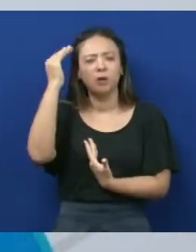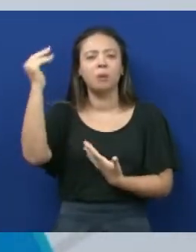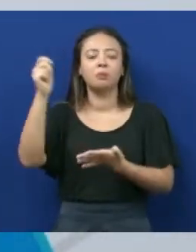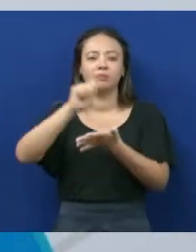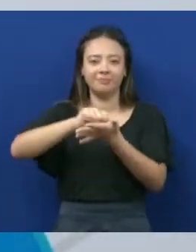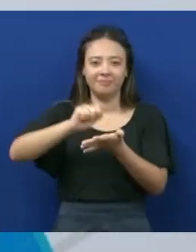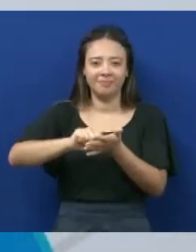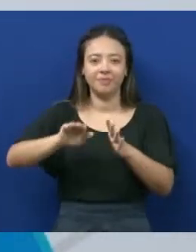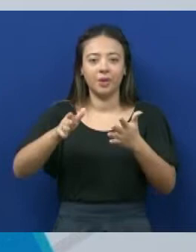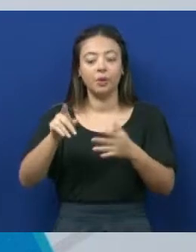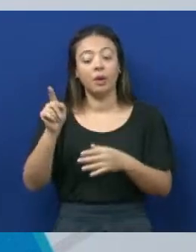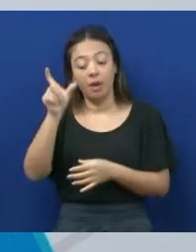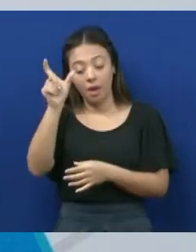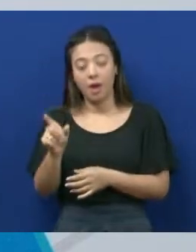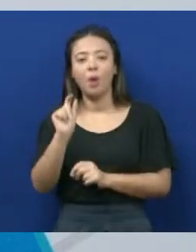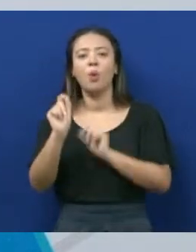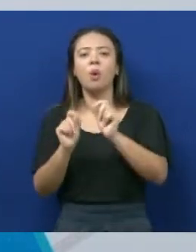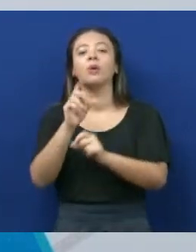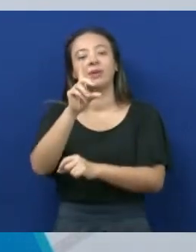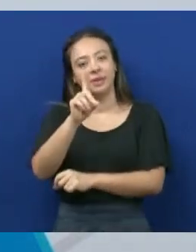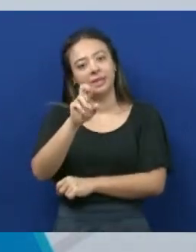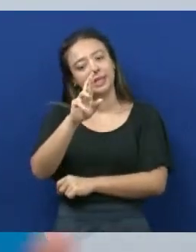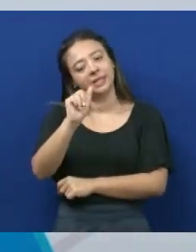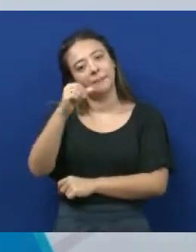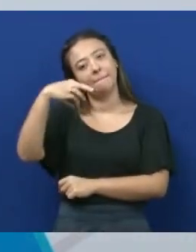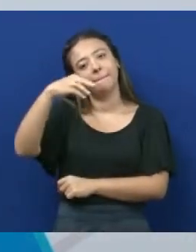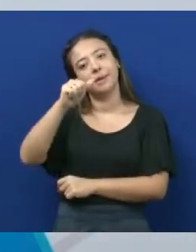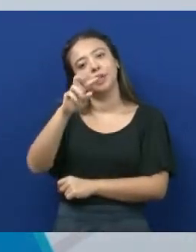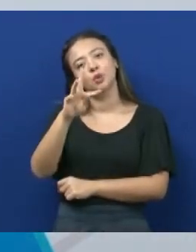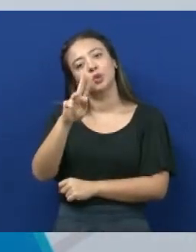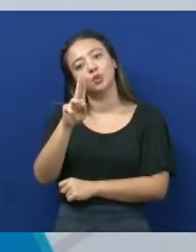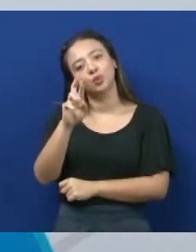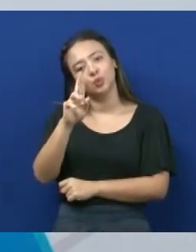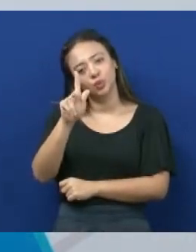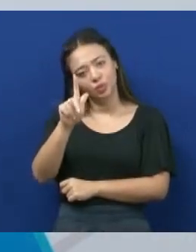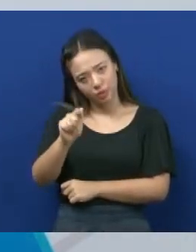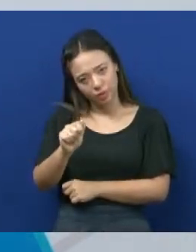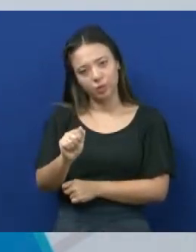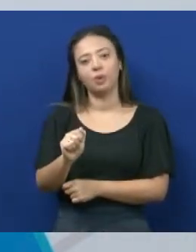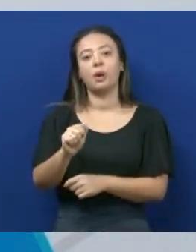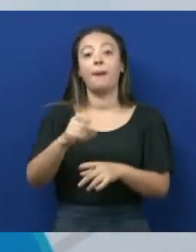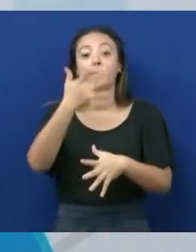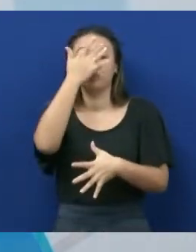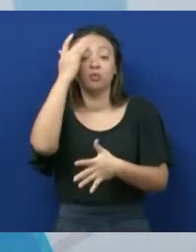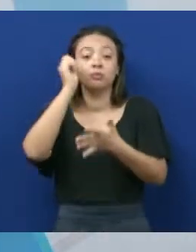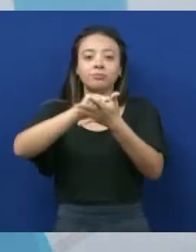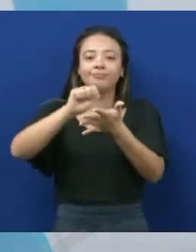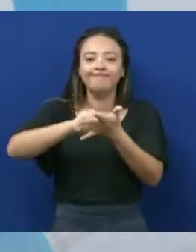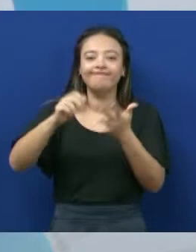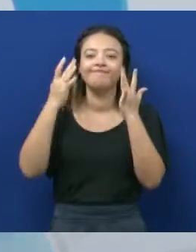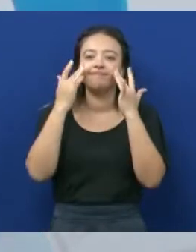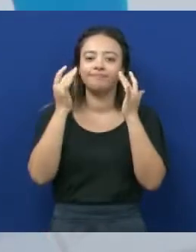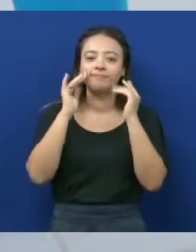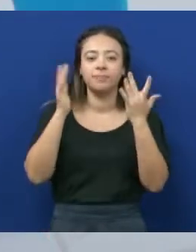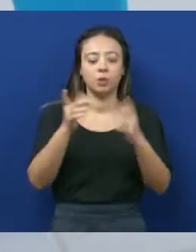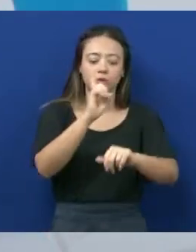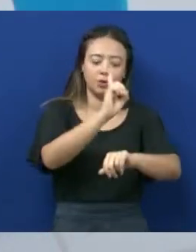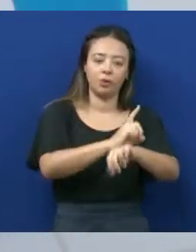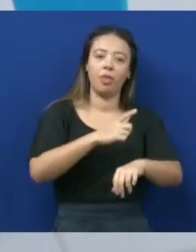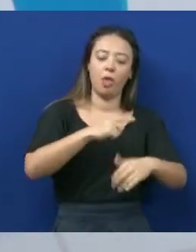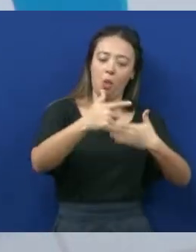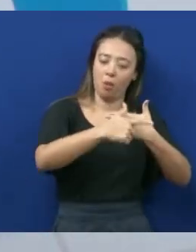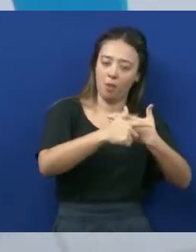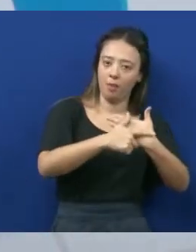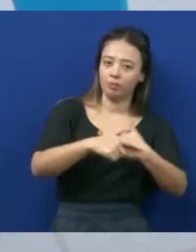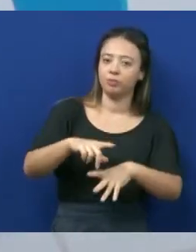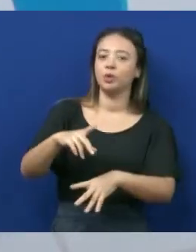O dramaturgo que escreveu a peça Romeu e Julieta. Ficou claro, pessoal, o que é o dramaturgo, o que é o diretor, qual é a função